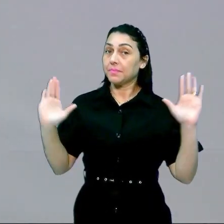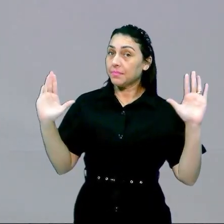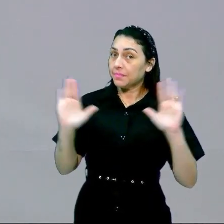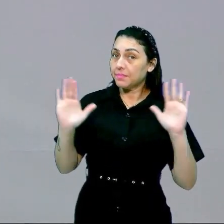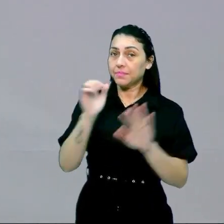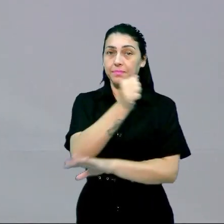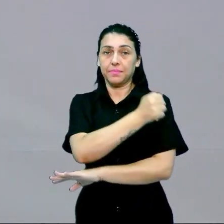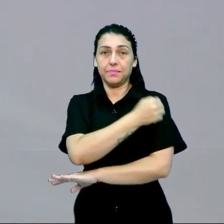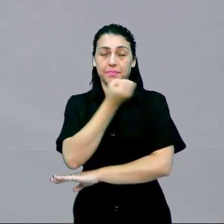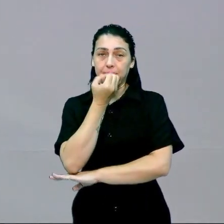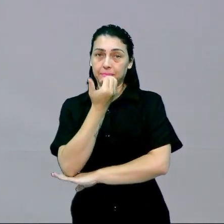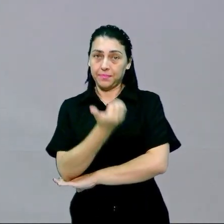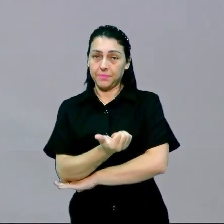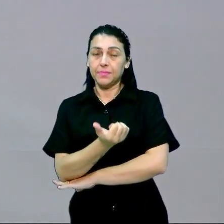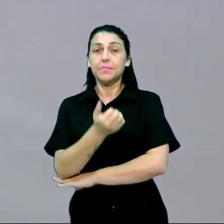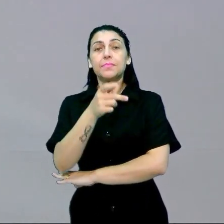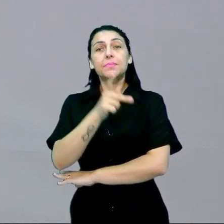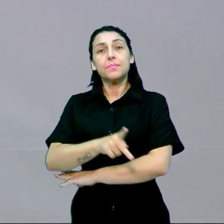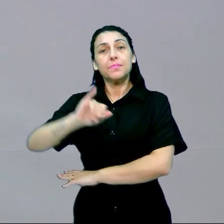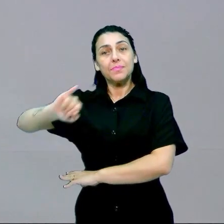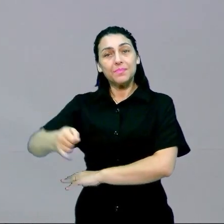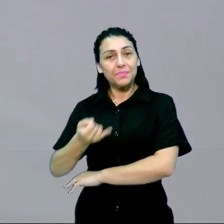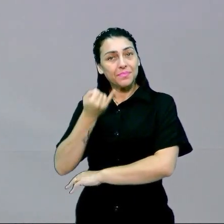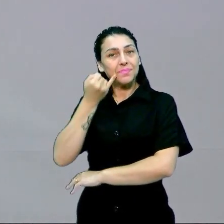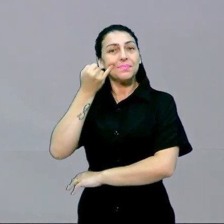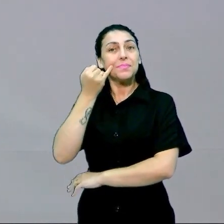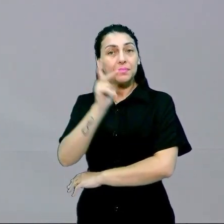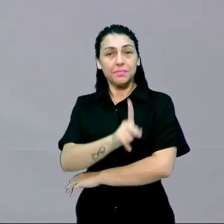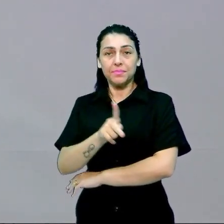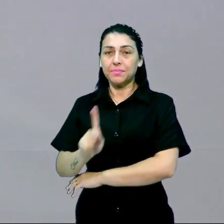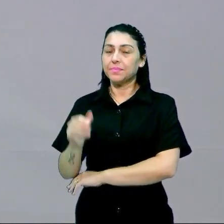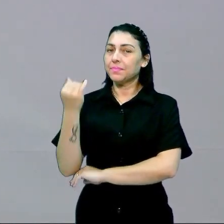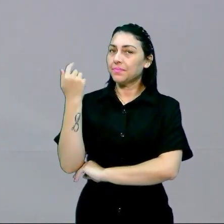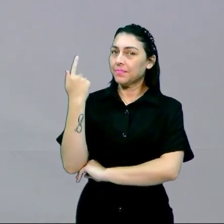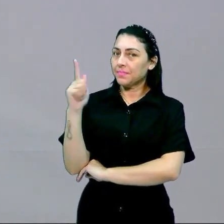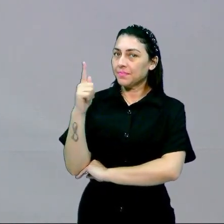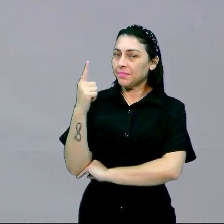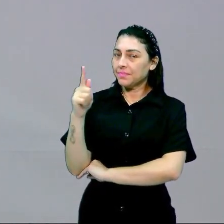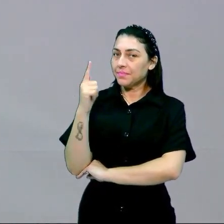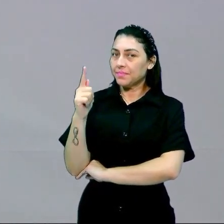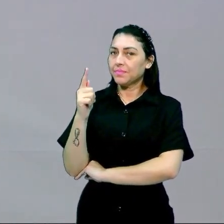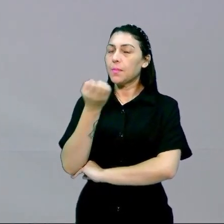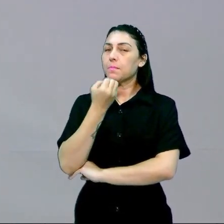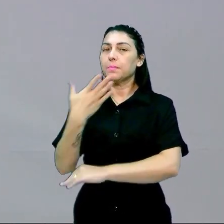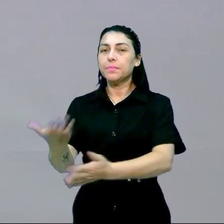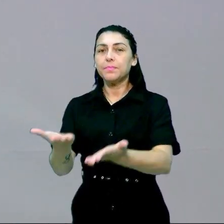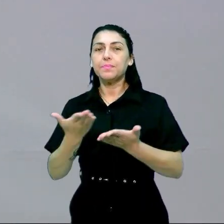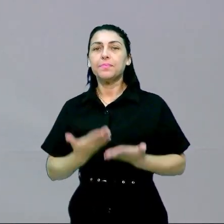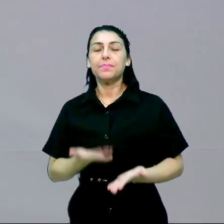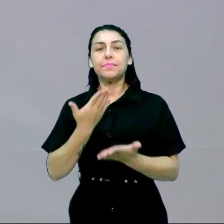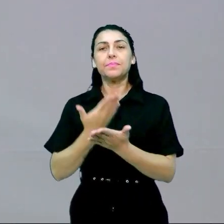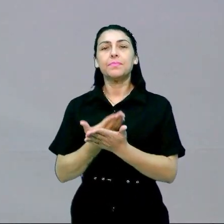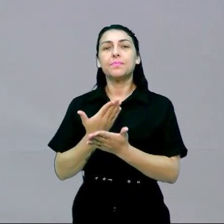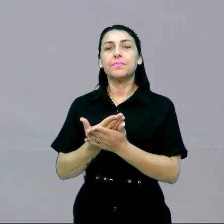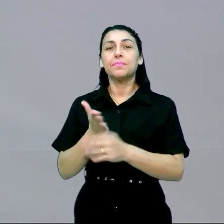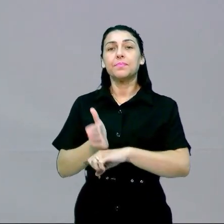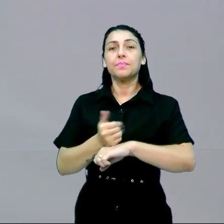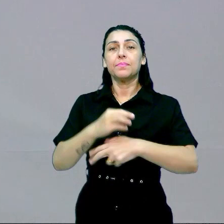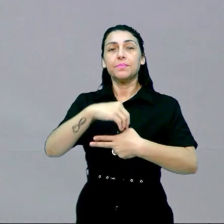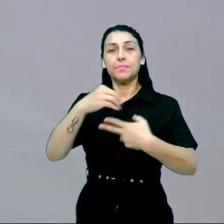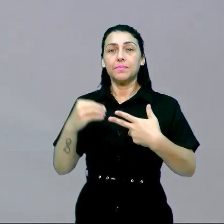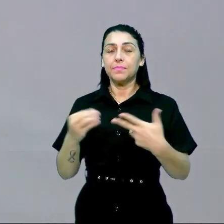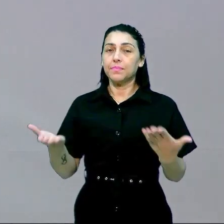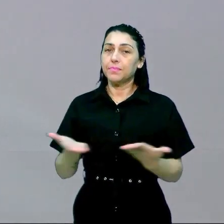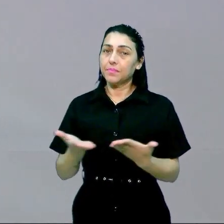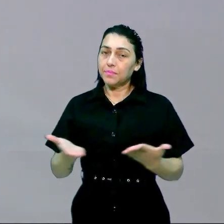Olá, alunos, tudo bem? Eu sou a professora Jamaica Kelly, professora de Geografia. Sejam bem-vindos à nossa aula de pré-ENEM de